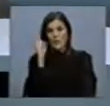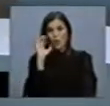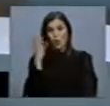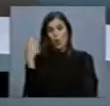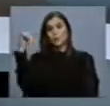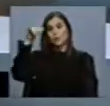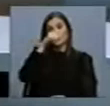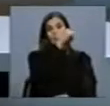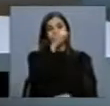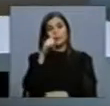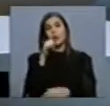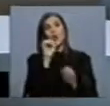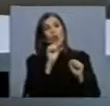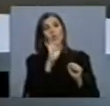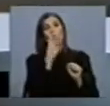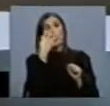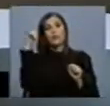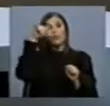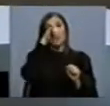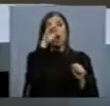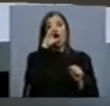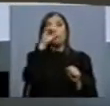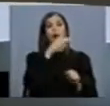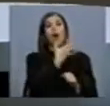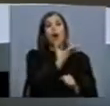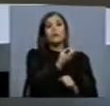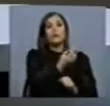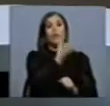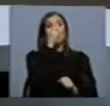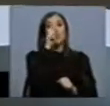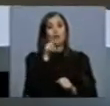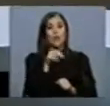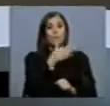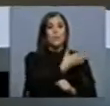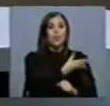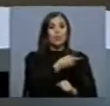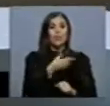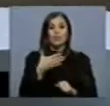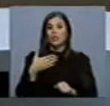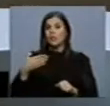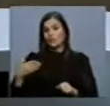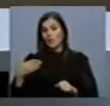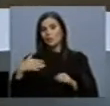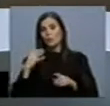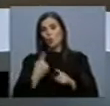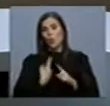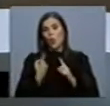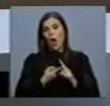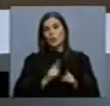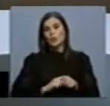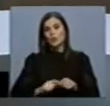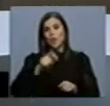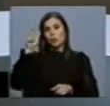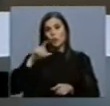combatia 4 aviões alemães. Aconteceu a 19 de novembro de 1917, mas durante um ano ninguém soube o